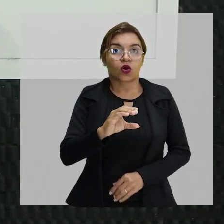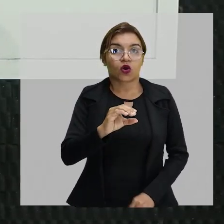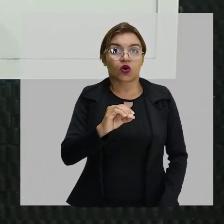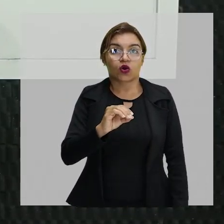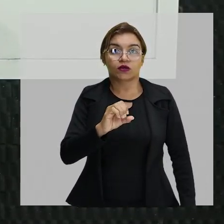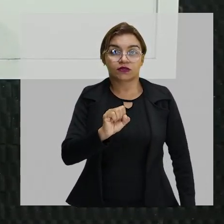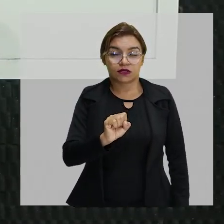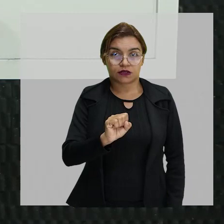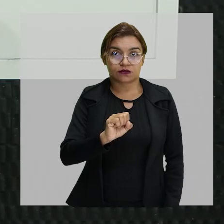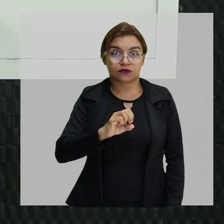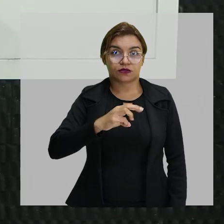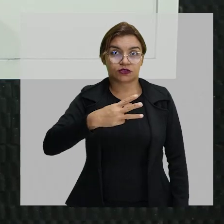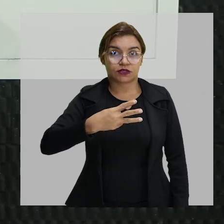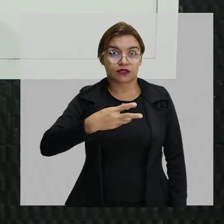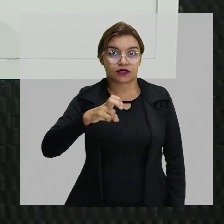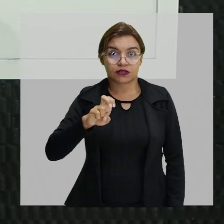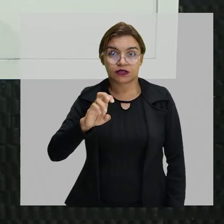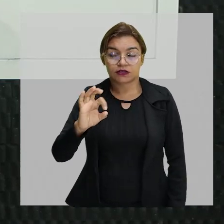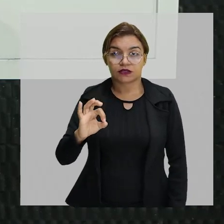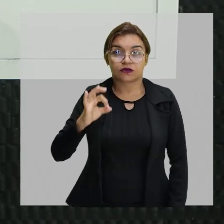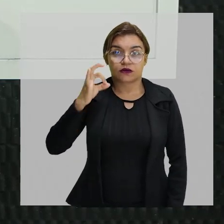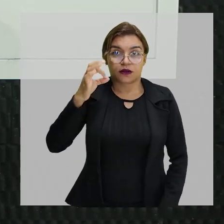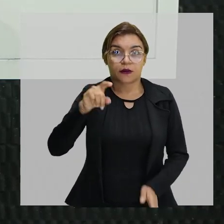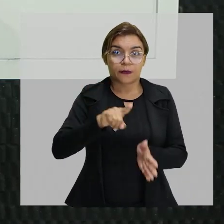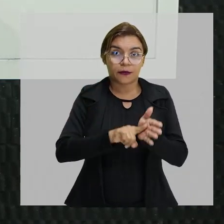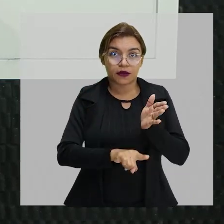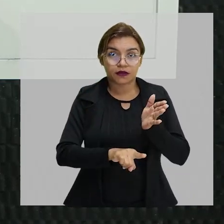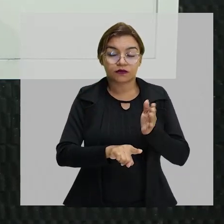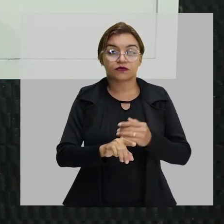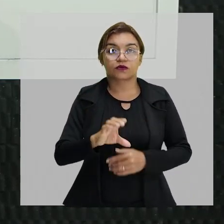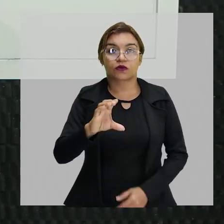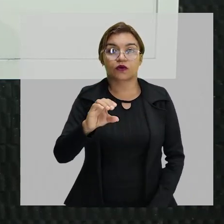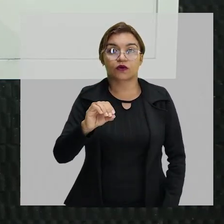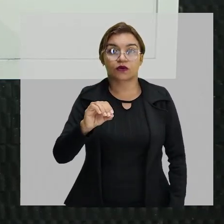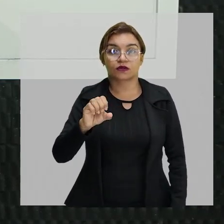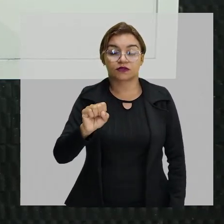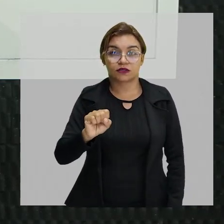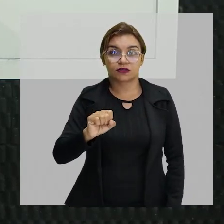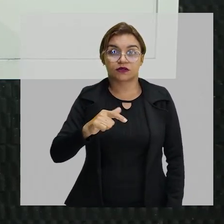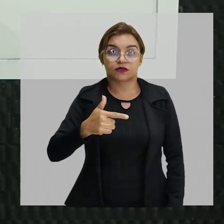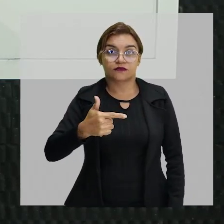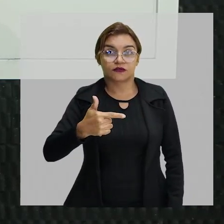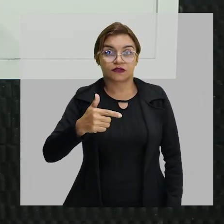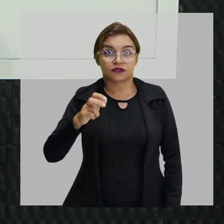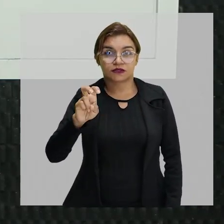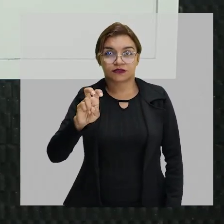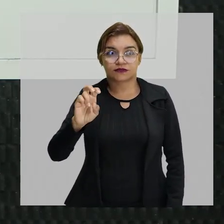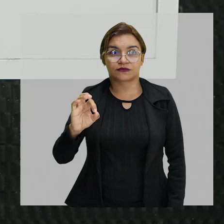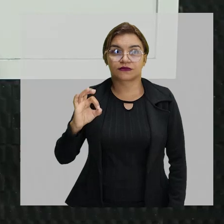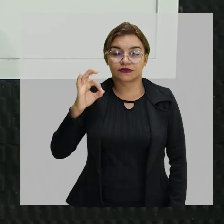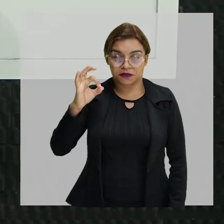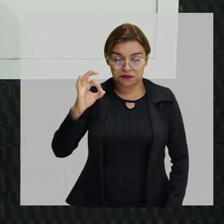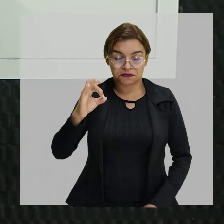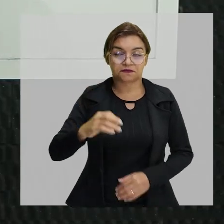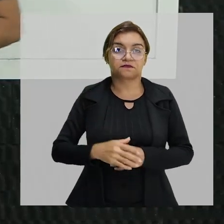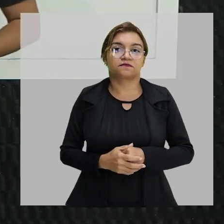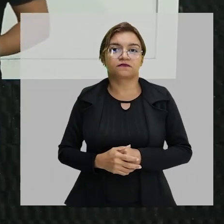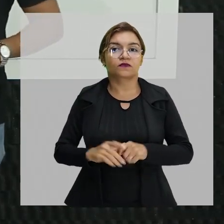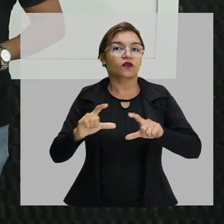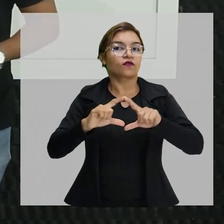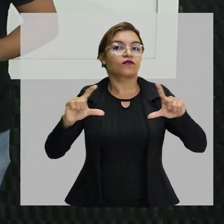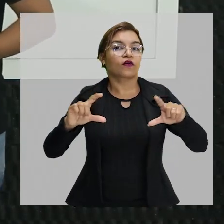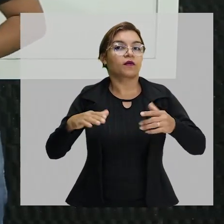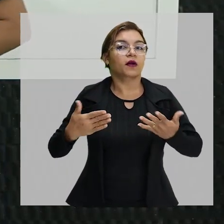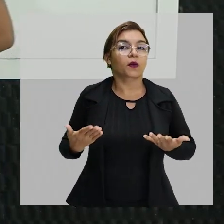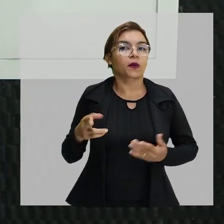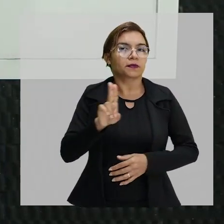graus menos o cosseno de 25 graus. Certo? Então, qual fórmula que a gente vai